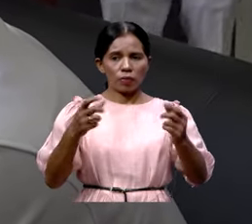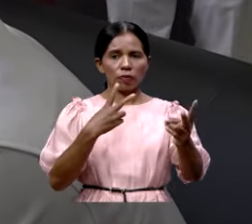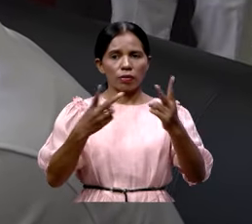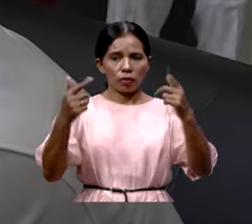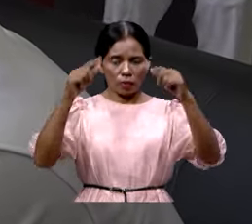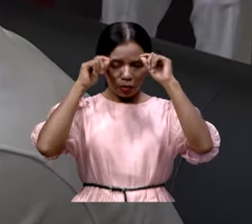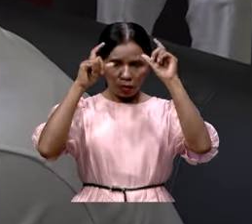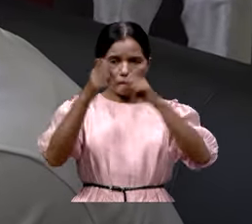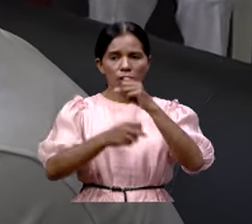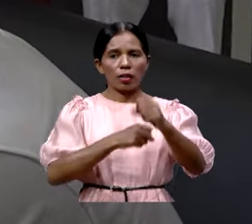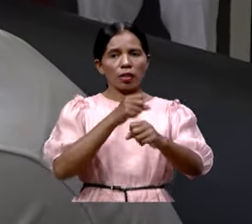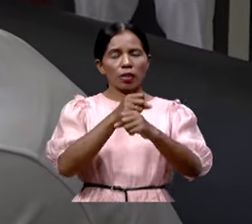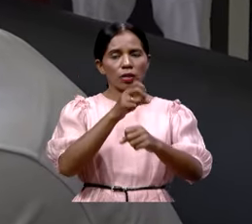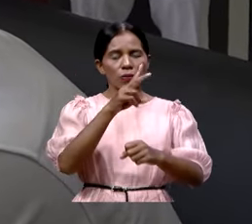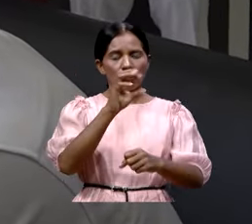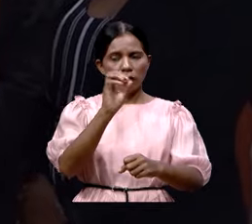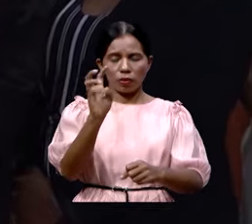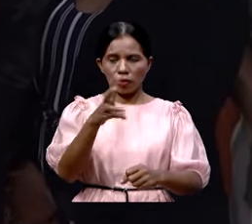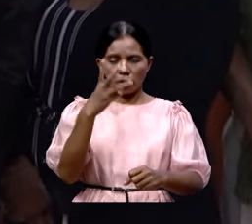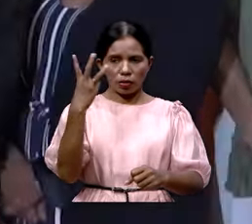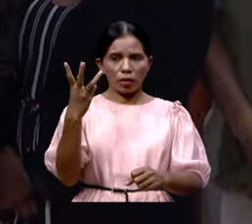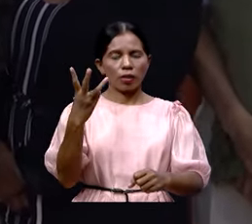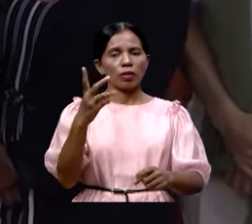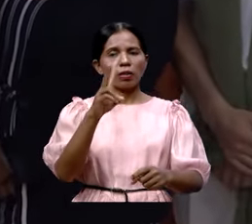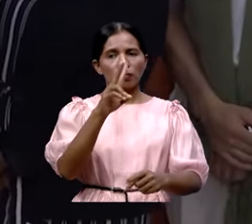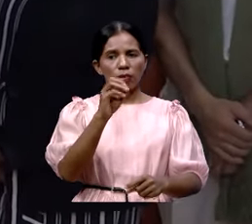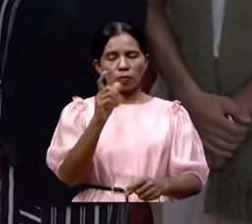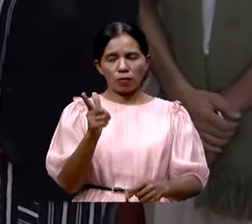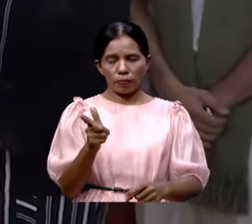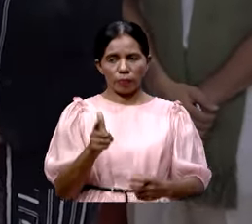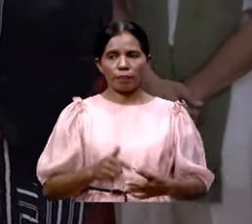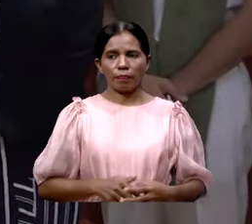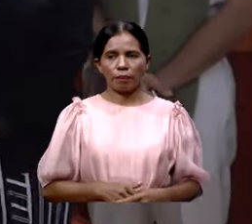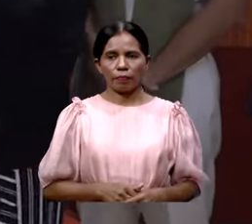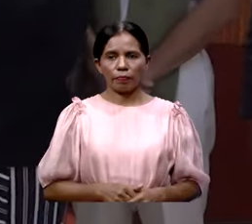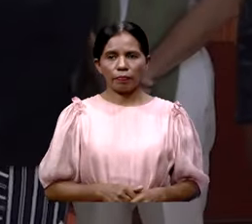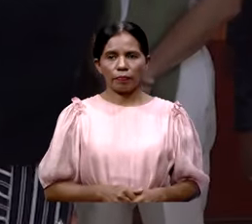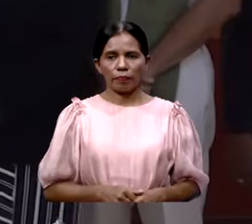Timor-Leste, yatinang ringrosan resinen, no tinang ringroronolo. João Carlos Marito da Costa, GMN.